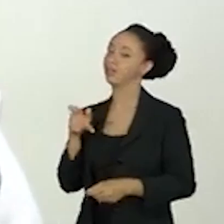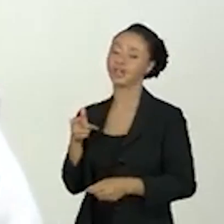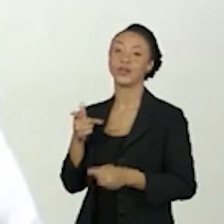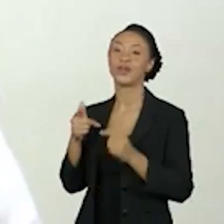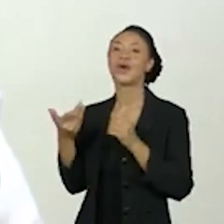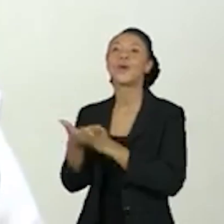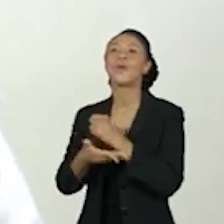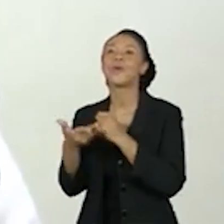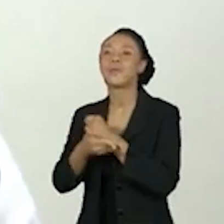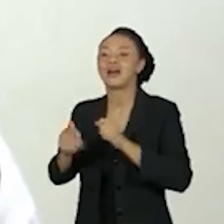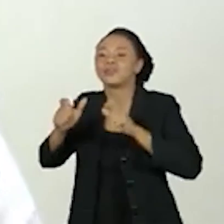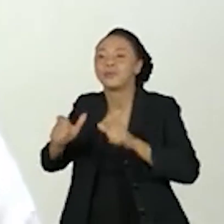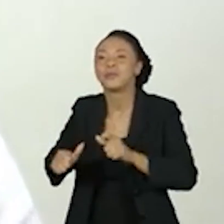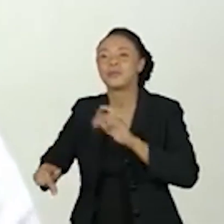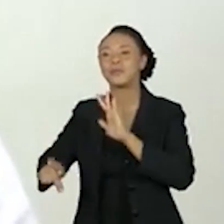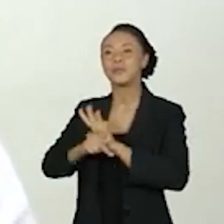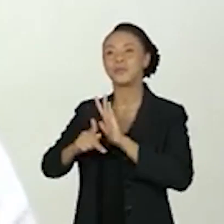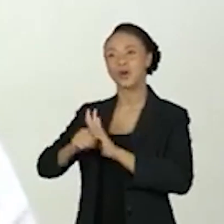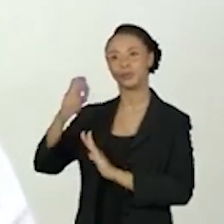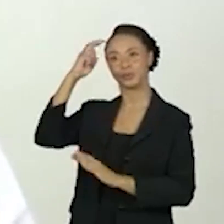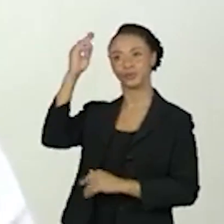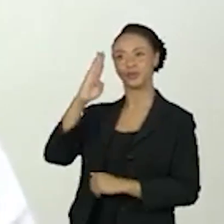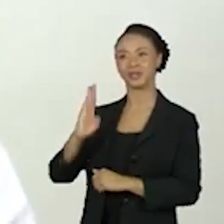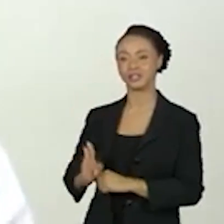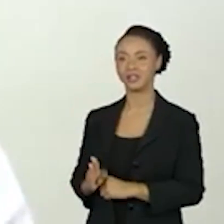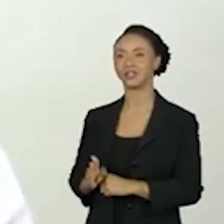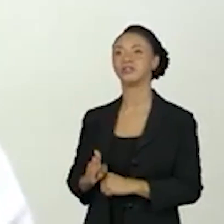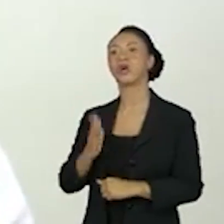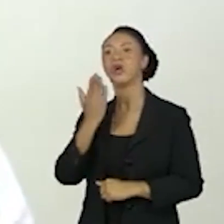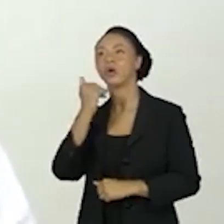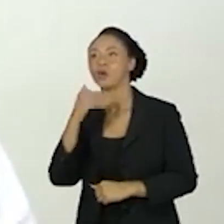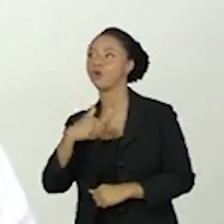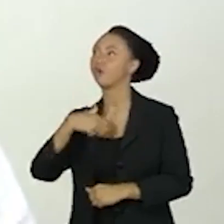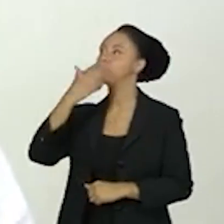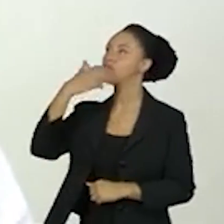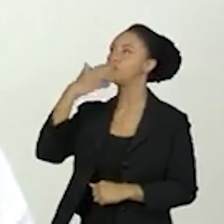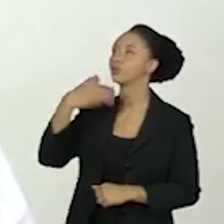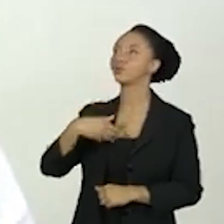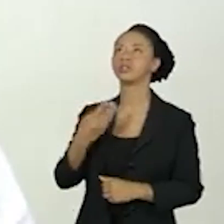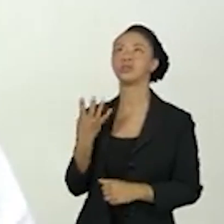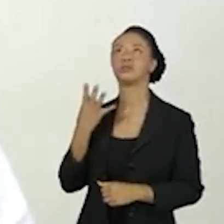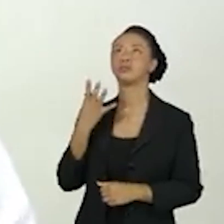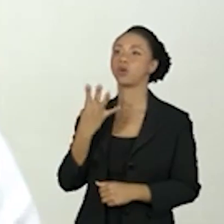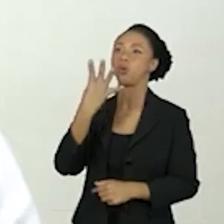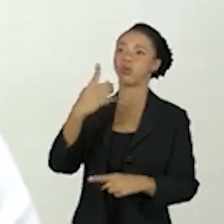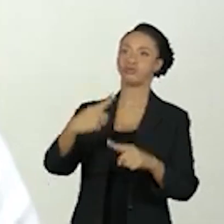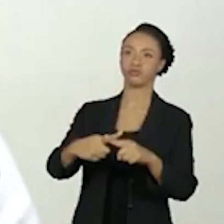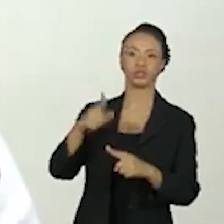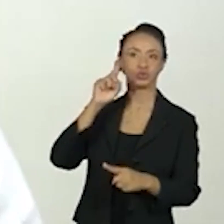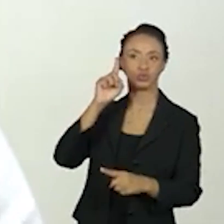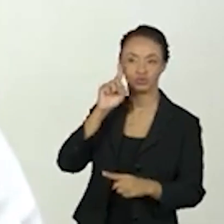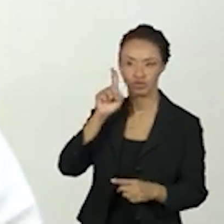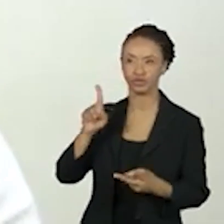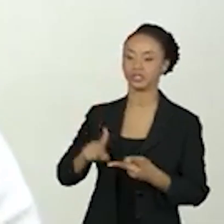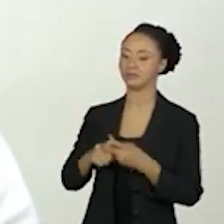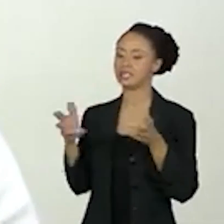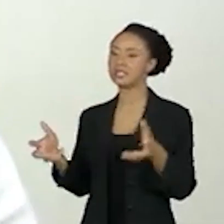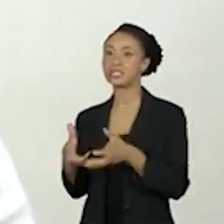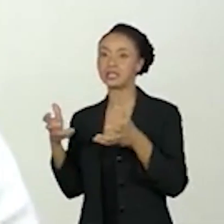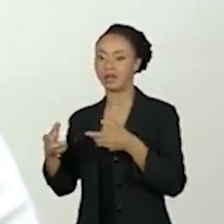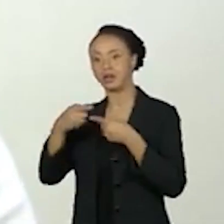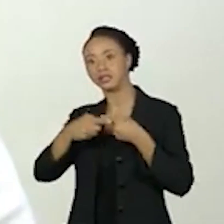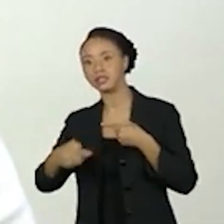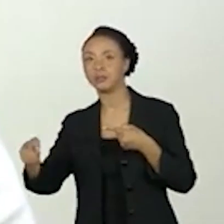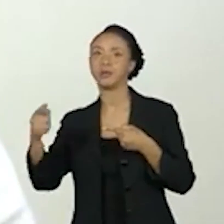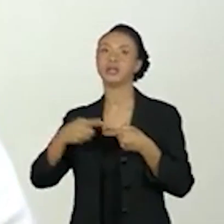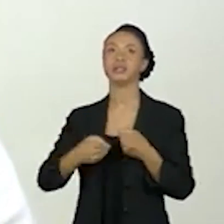que preconiza aí o consumo de 3 a 4 porções de frutas por dia, o consumo de verduras e saladas ao longo também